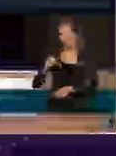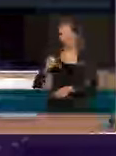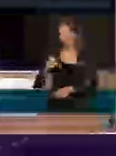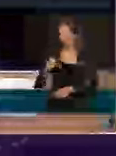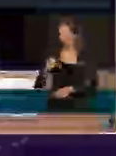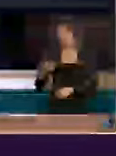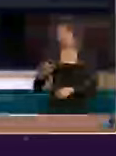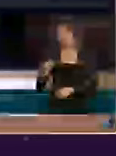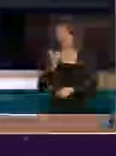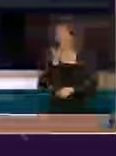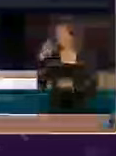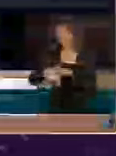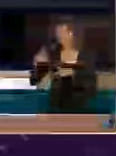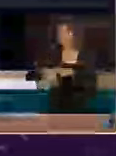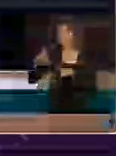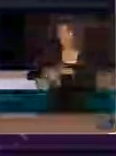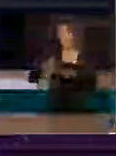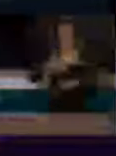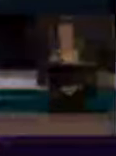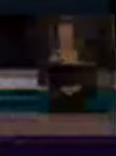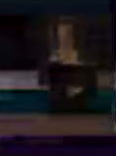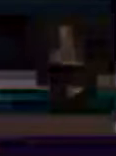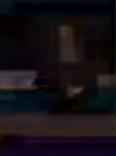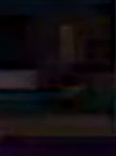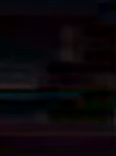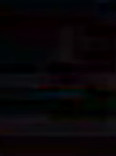desculpa por ter interrompido tantas vezes. Vou voltar a lembrar os senhores e as senhoras da